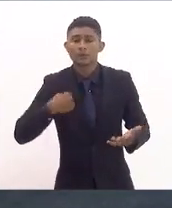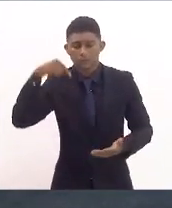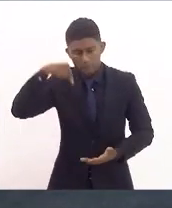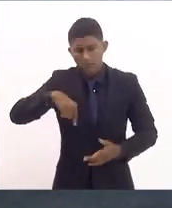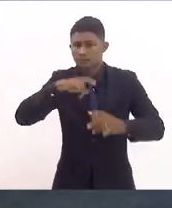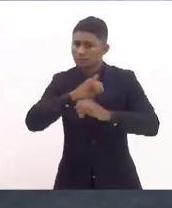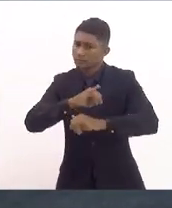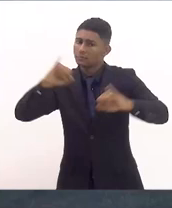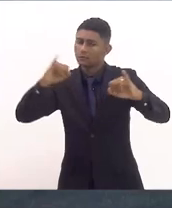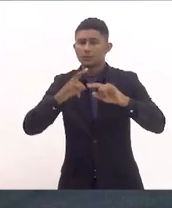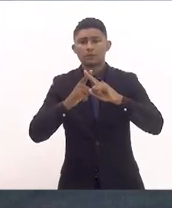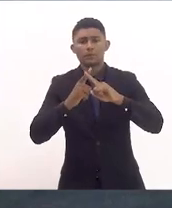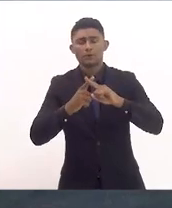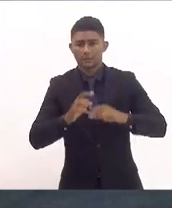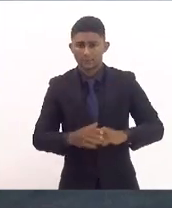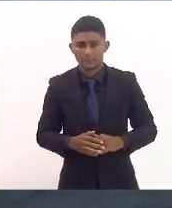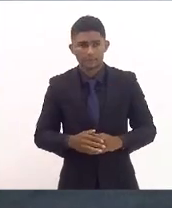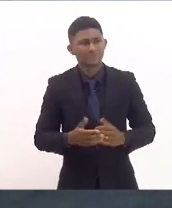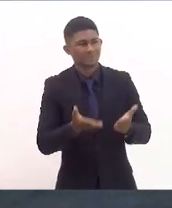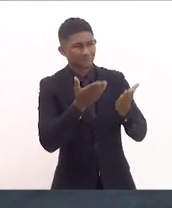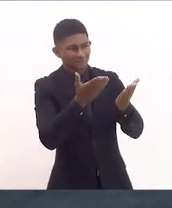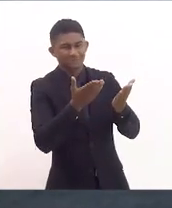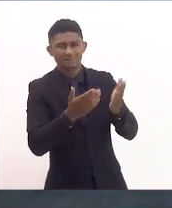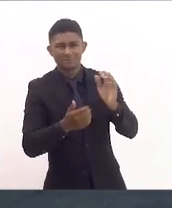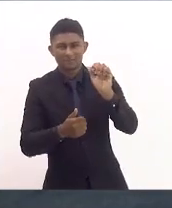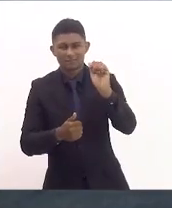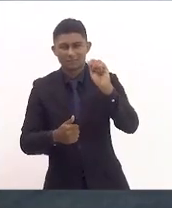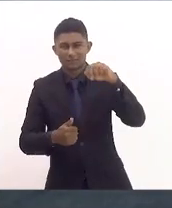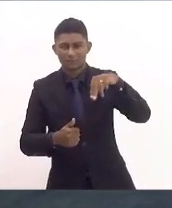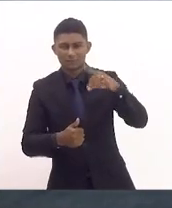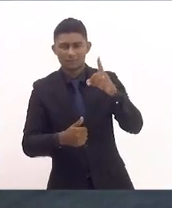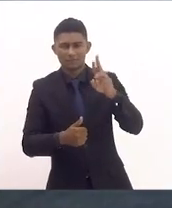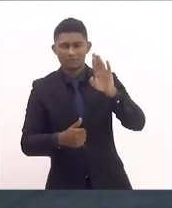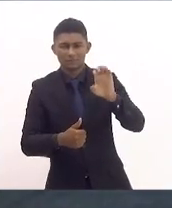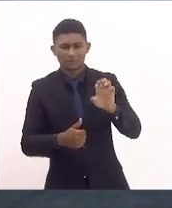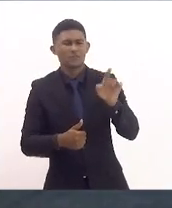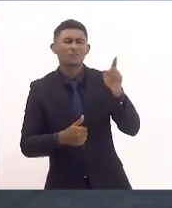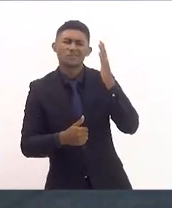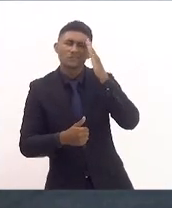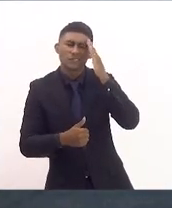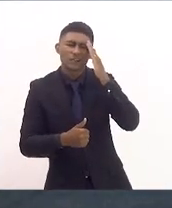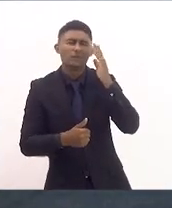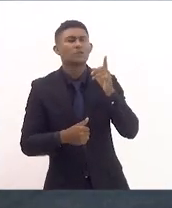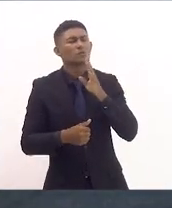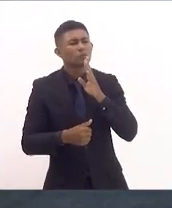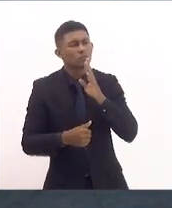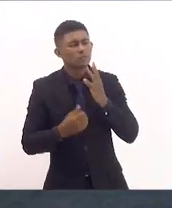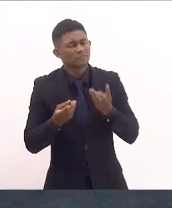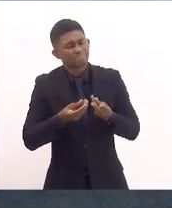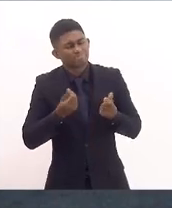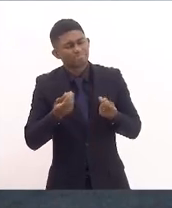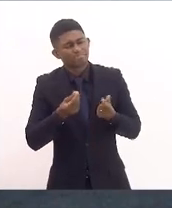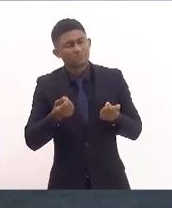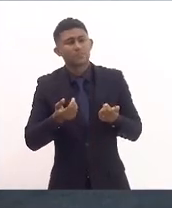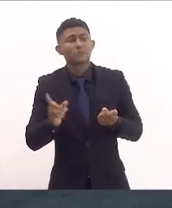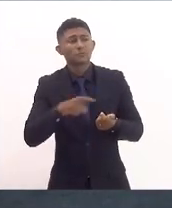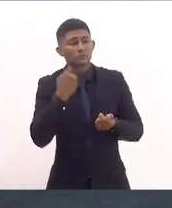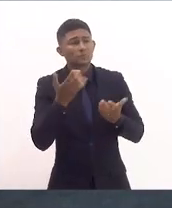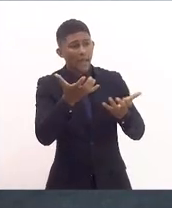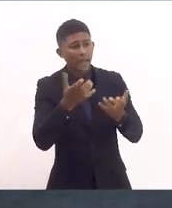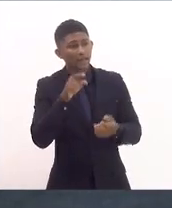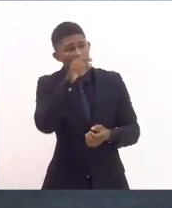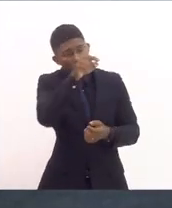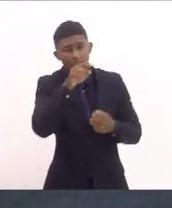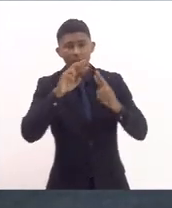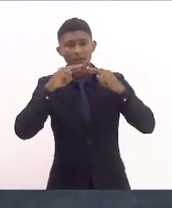atenção Deputado Siciliano porque o Senhor é uma pessoa muito sensível e a gente já vem há um tempo querendo uma reunião com